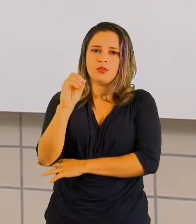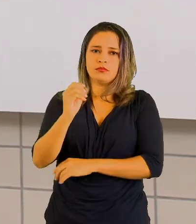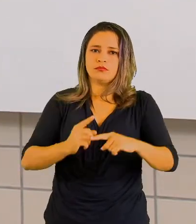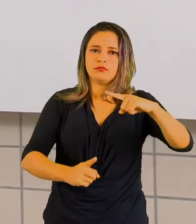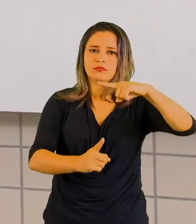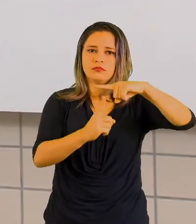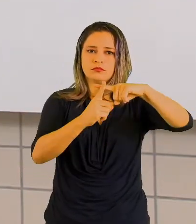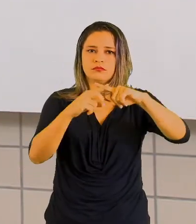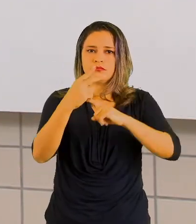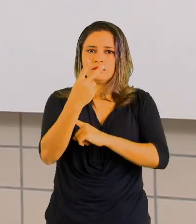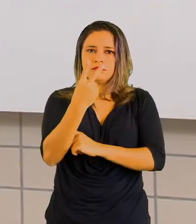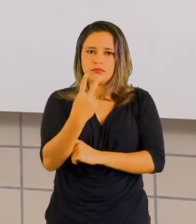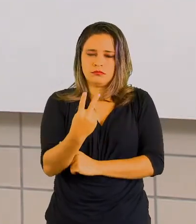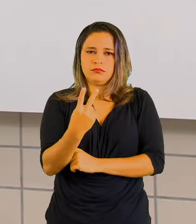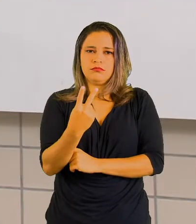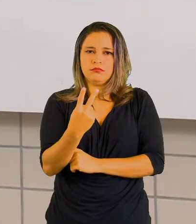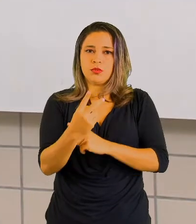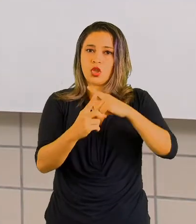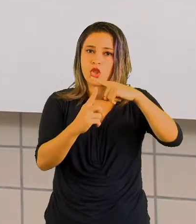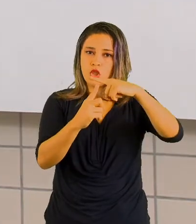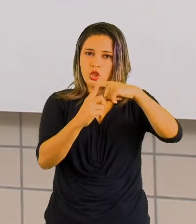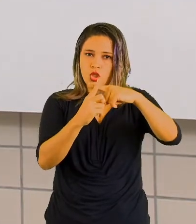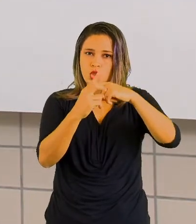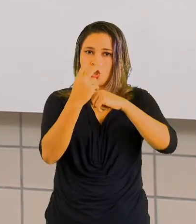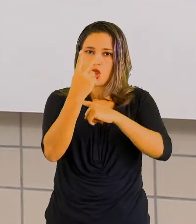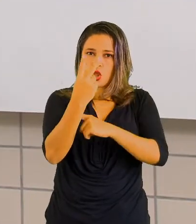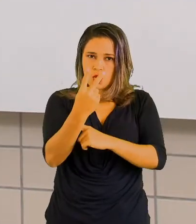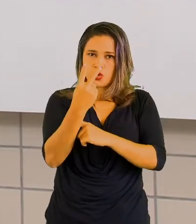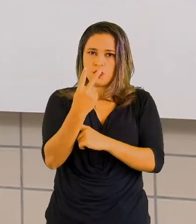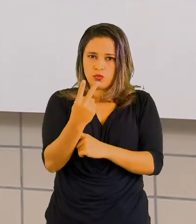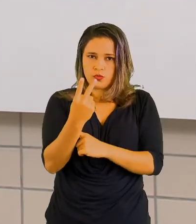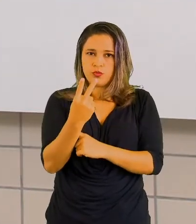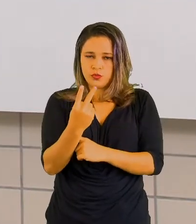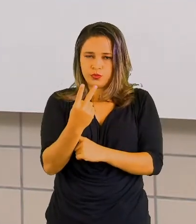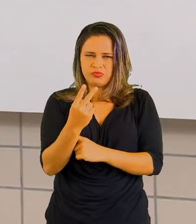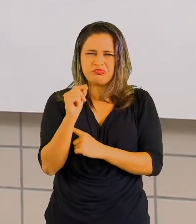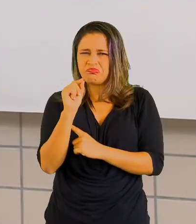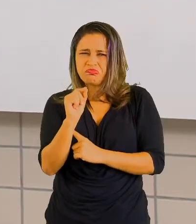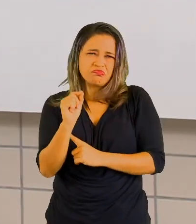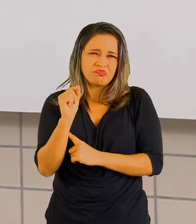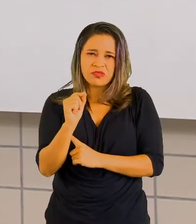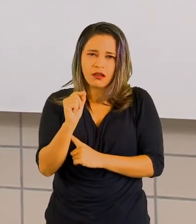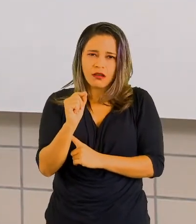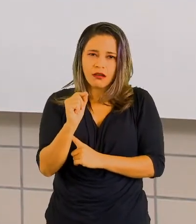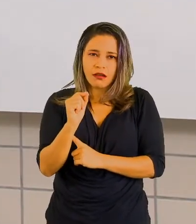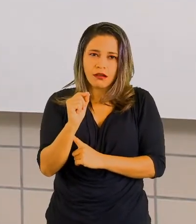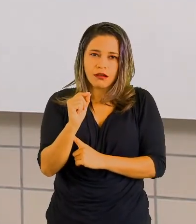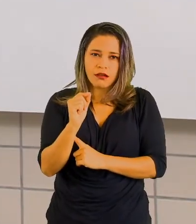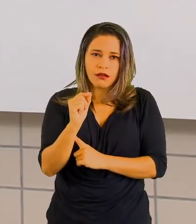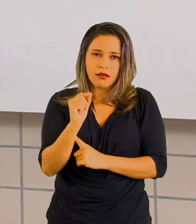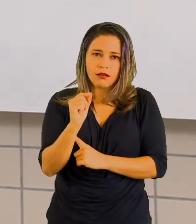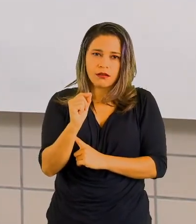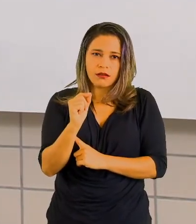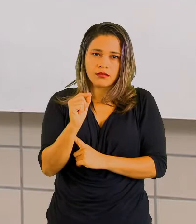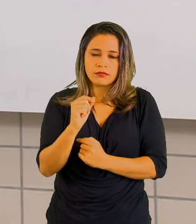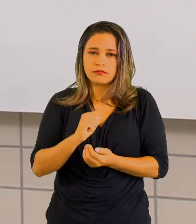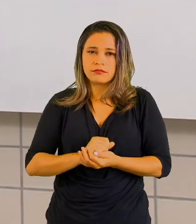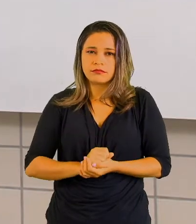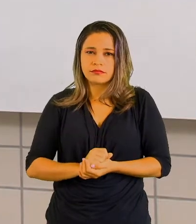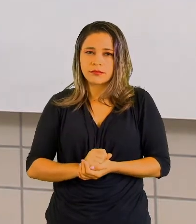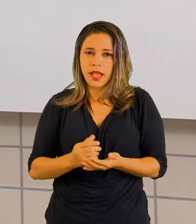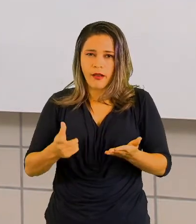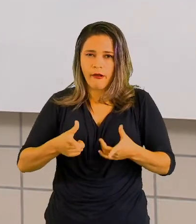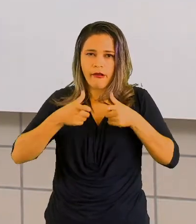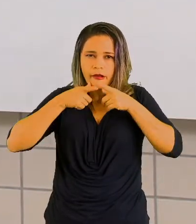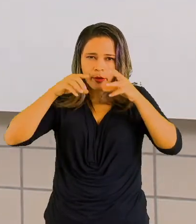de 2 positivo. O que é o módulo de 2 positivo? Traduzindo para uma linguagem popular, seria